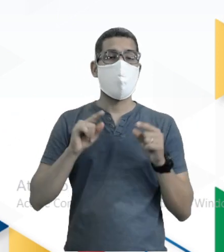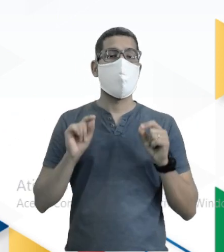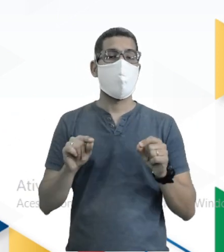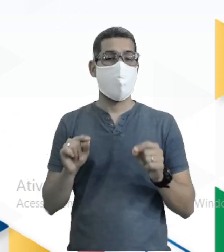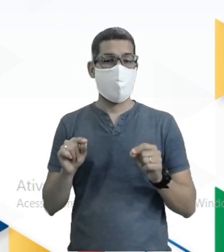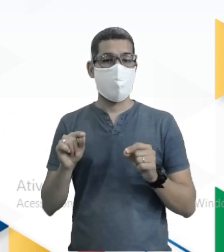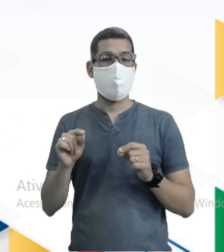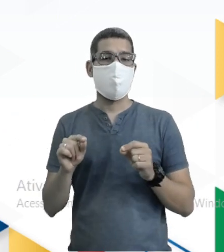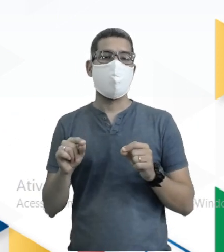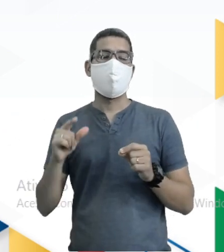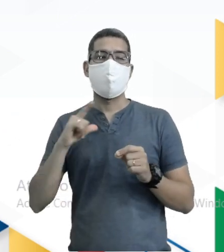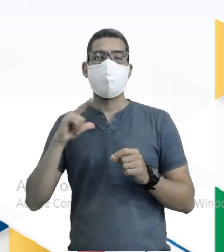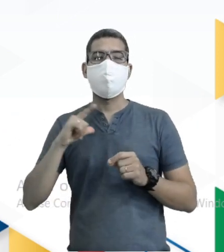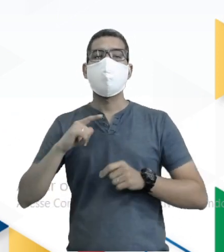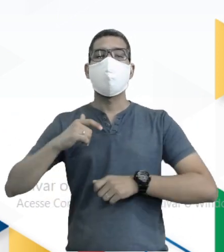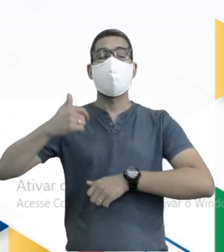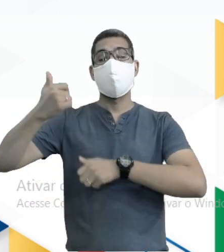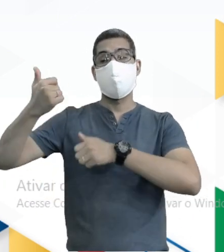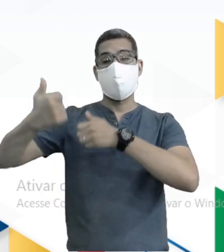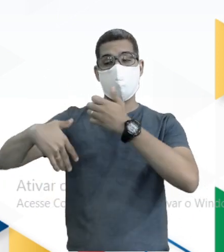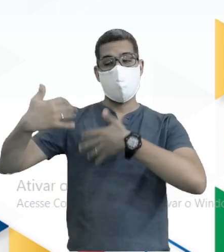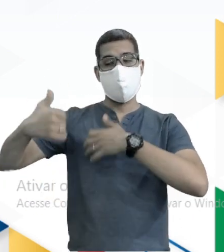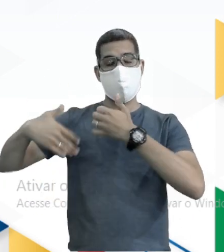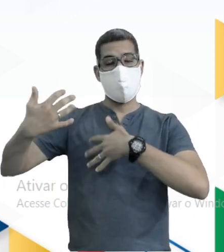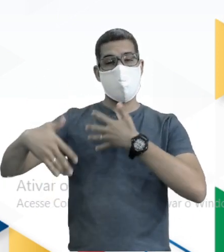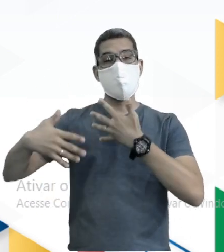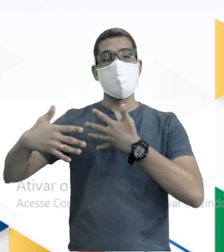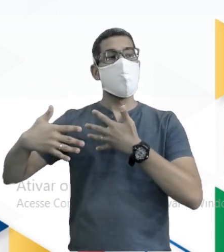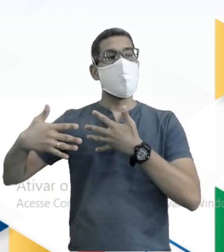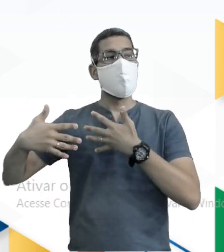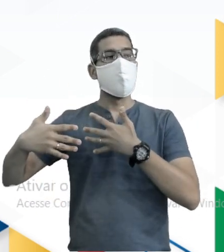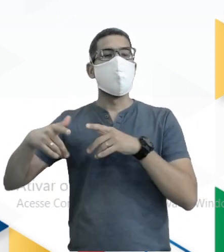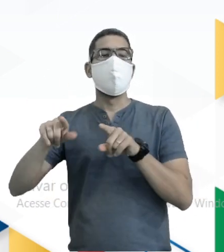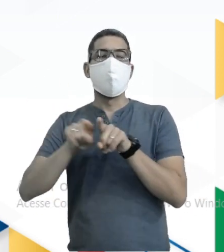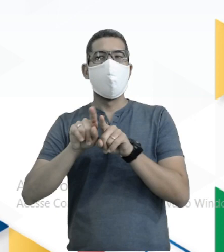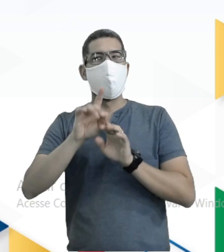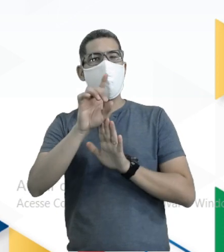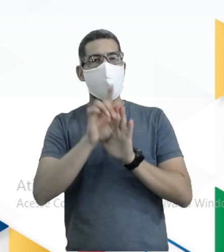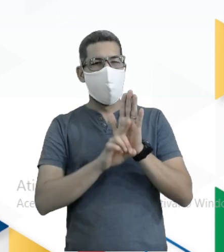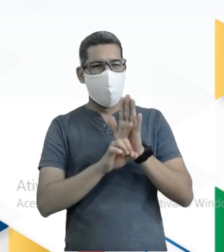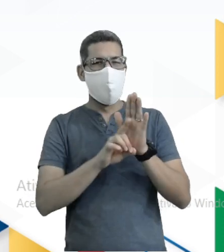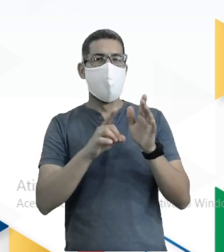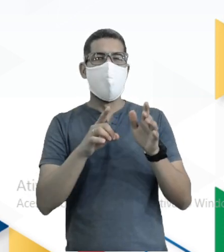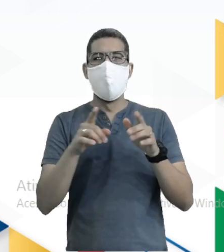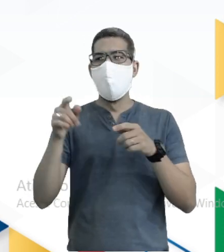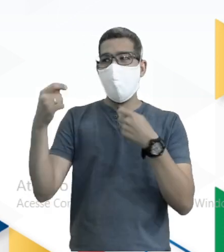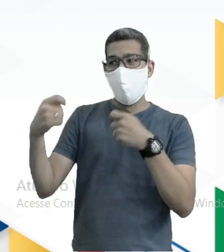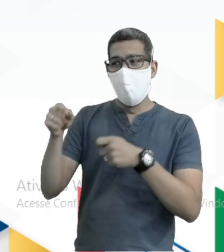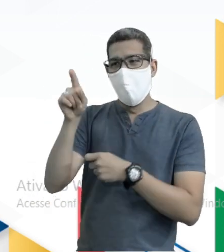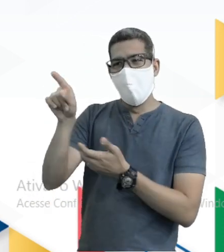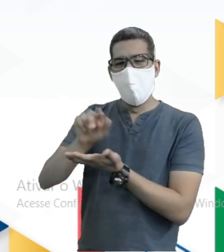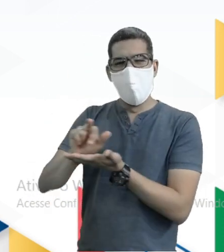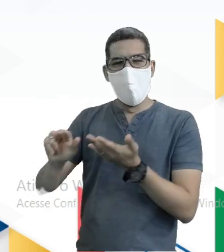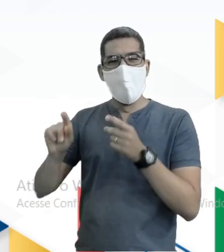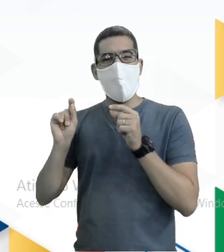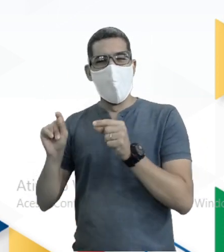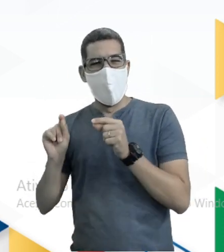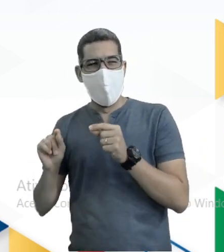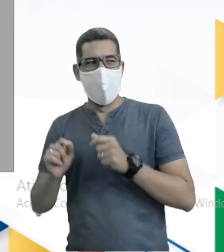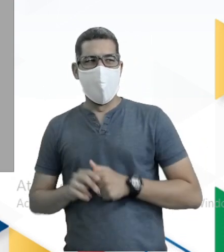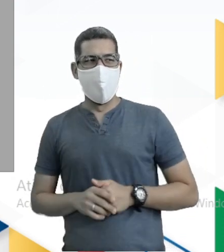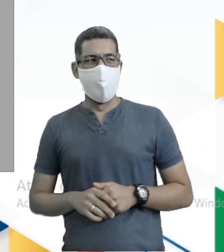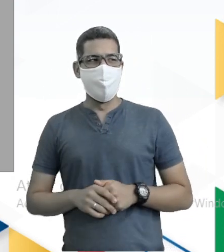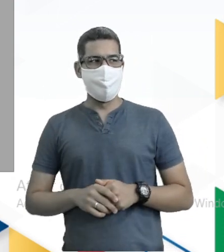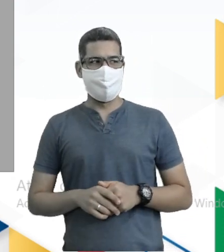temos o quê? O argumento, a argumentação e os direitos e os deveres do cidadão. E é isso aí.